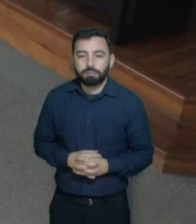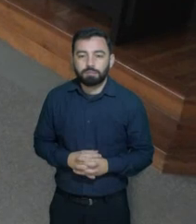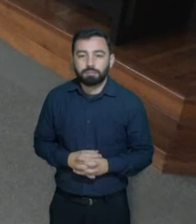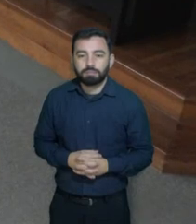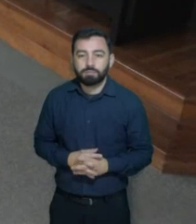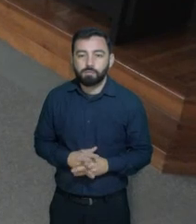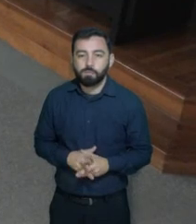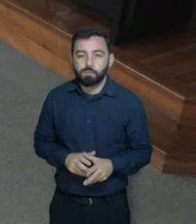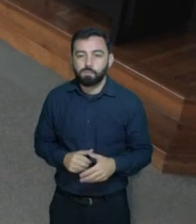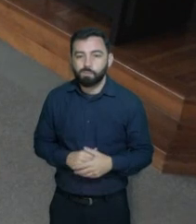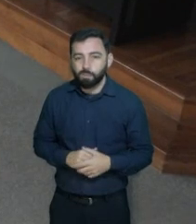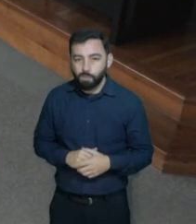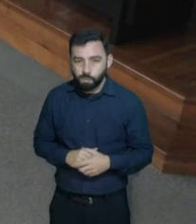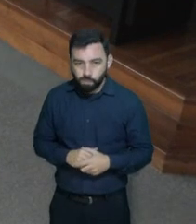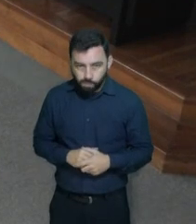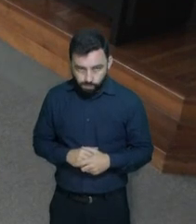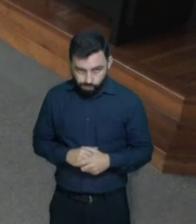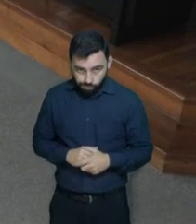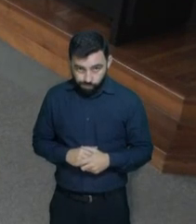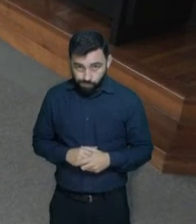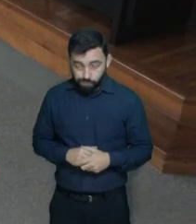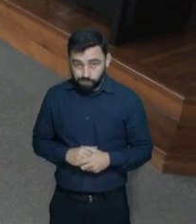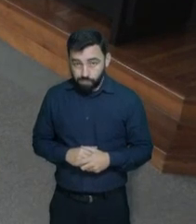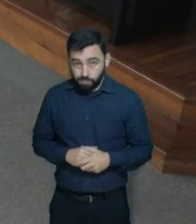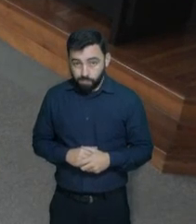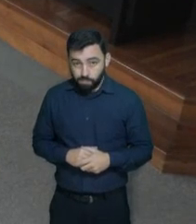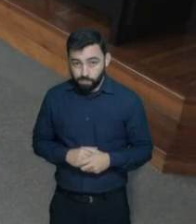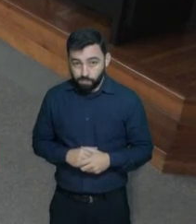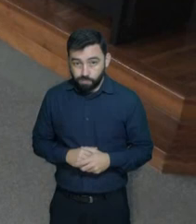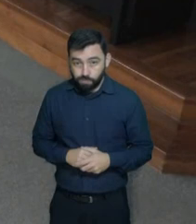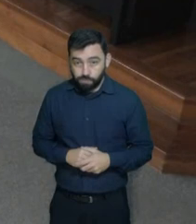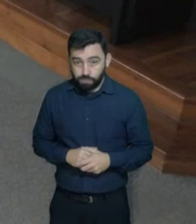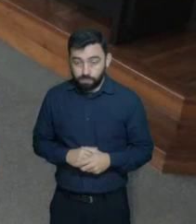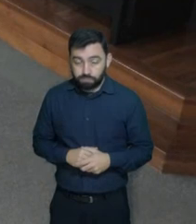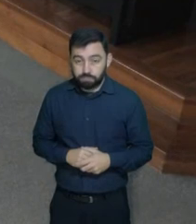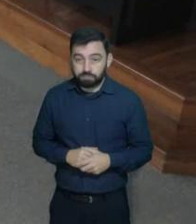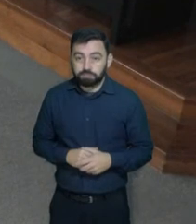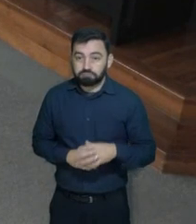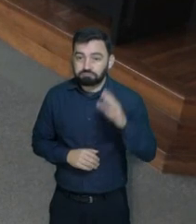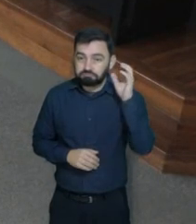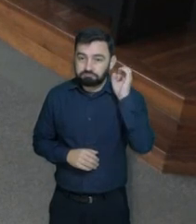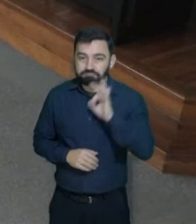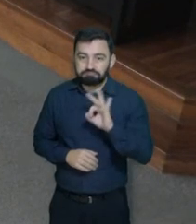comunicação que dialoga com a troposfera.